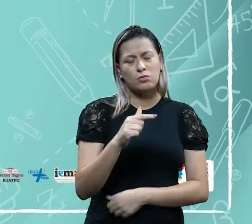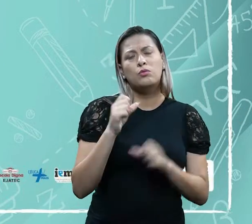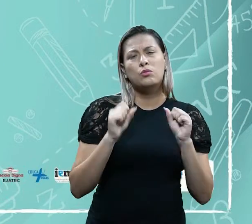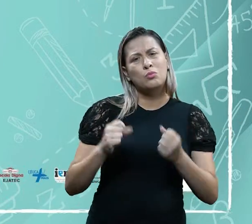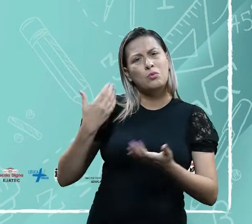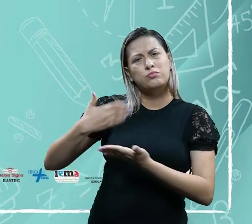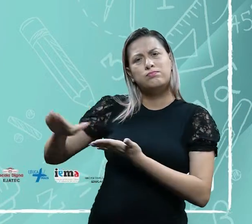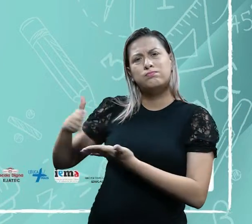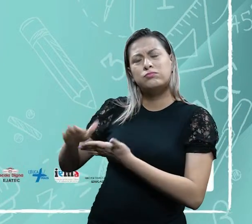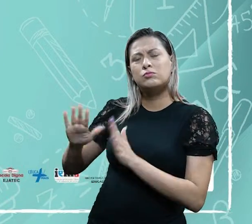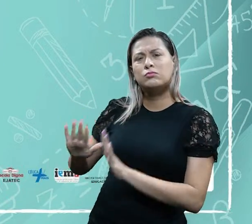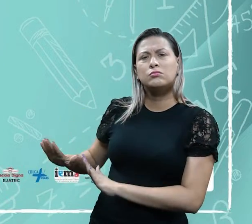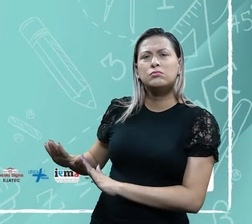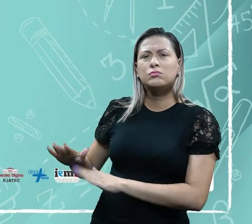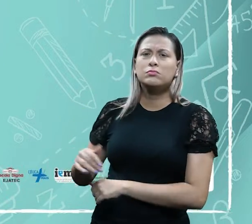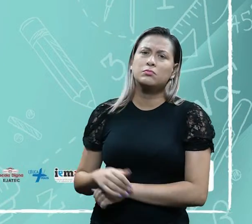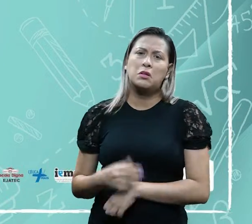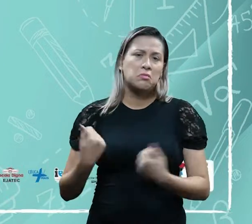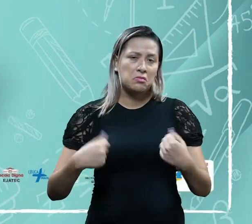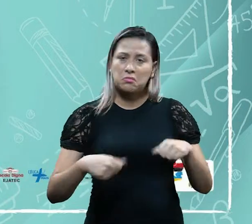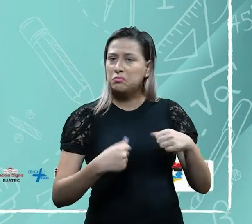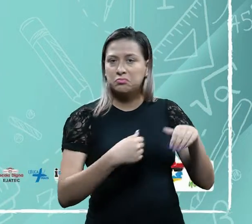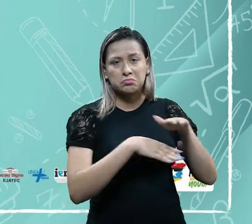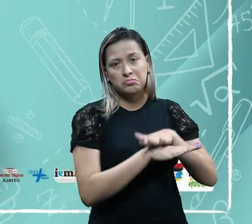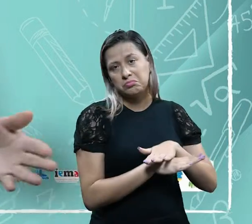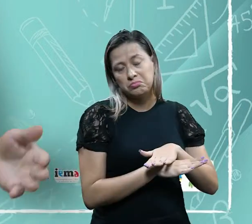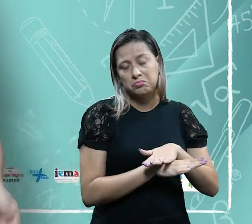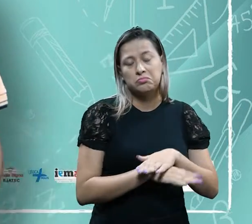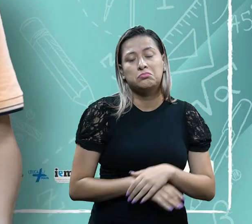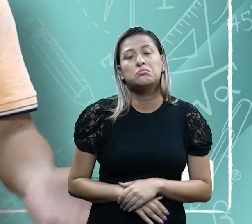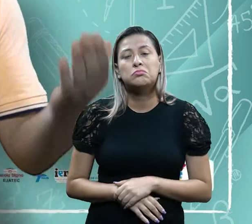que guardar algo que eu não tenho a necessidade de fazer uma